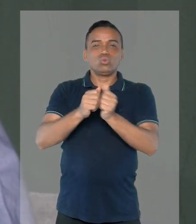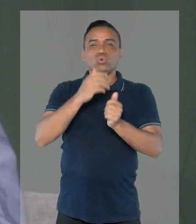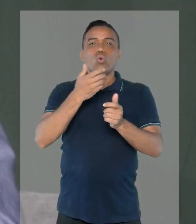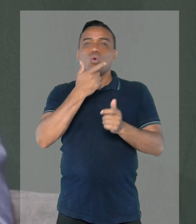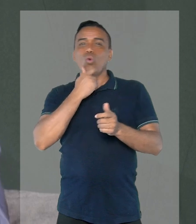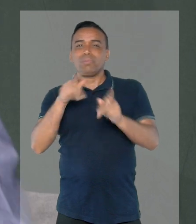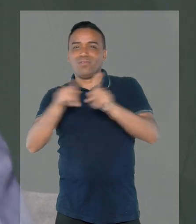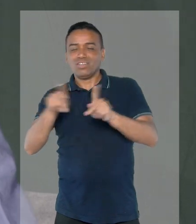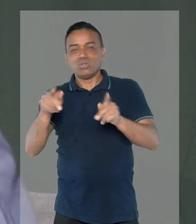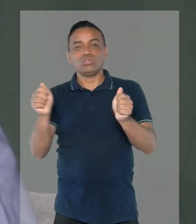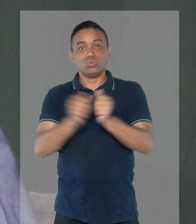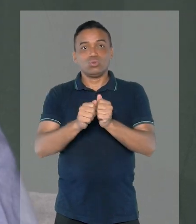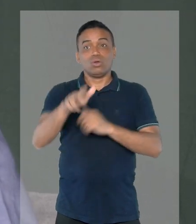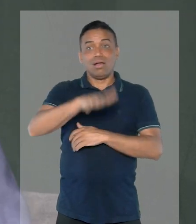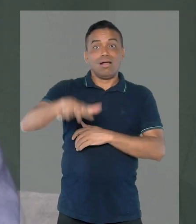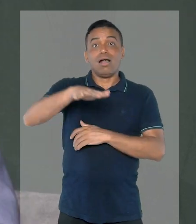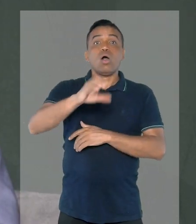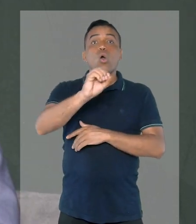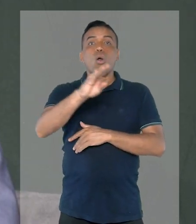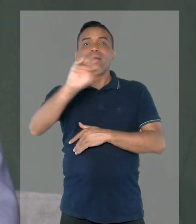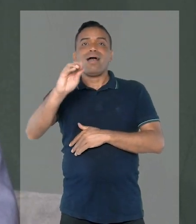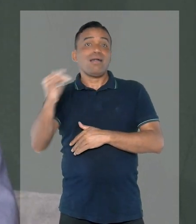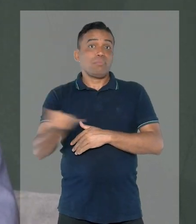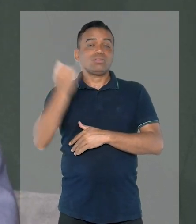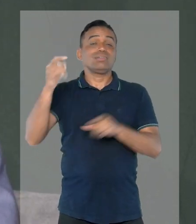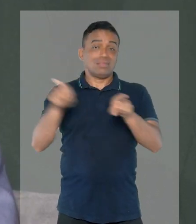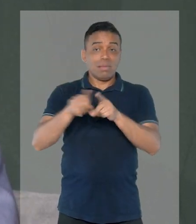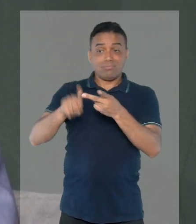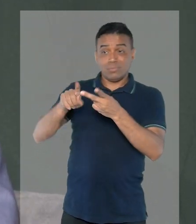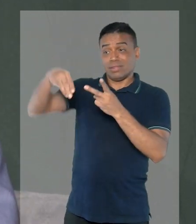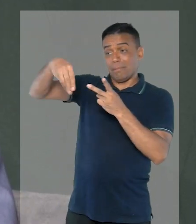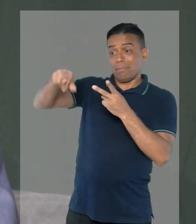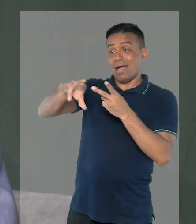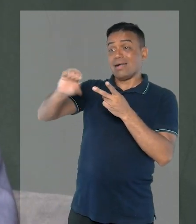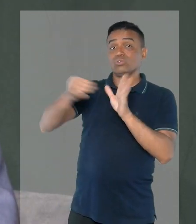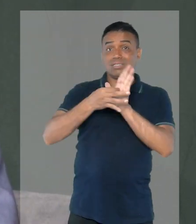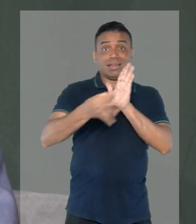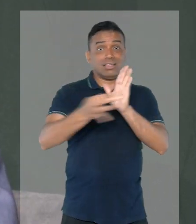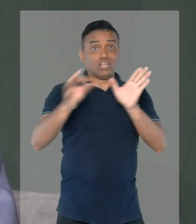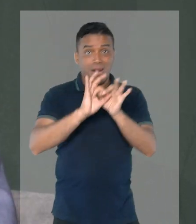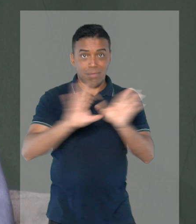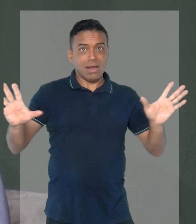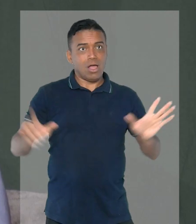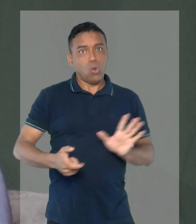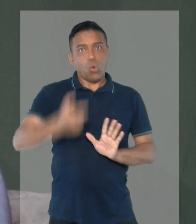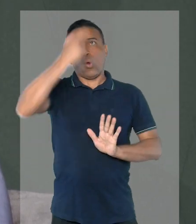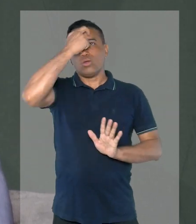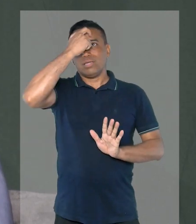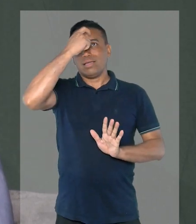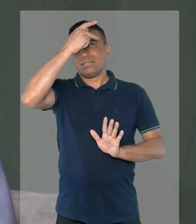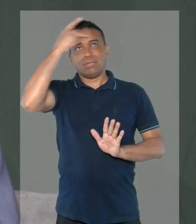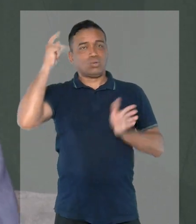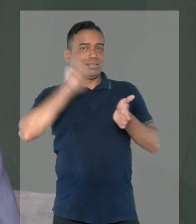sobre espaço da obra, isso era importante. Uma matéria também com o Marcos na época sobre crítica liberal. e pensando a autoconsciência do